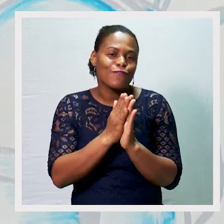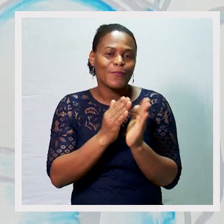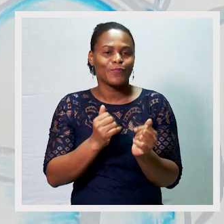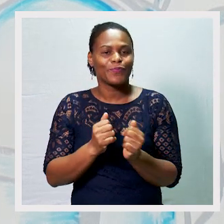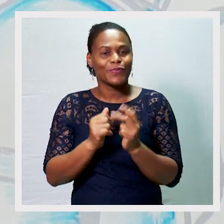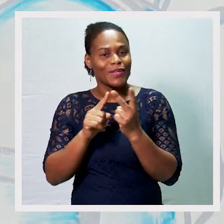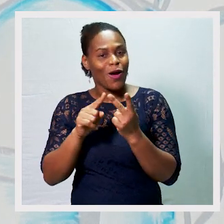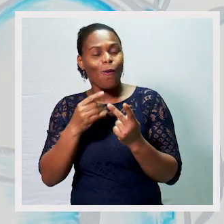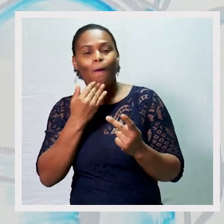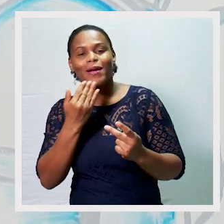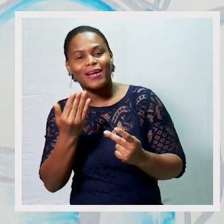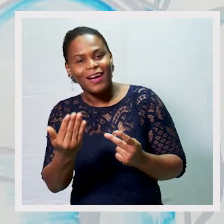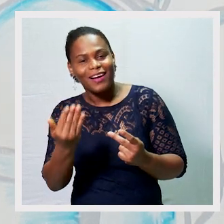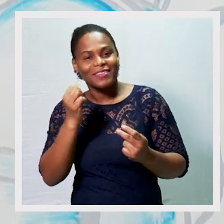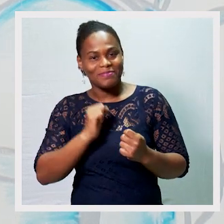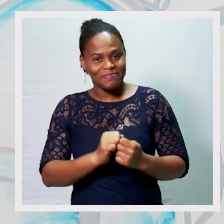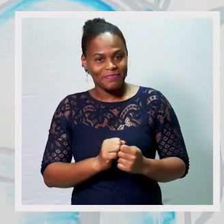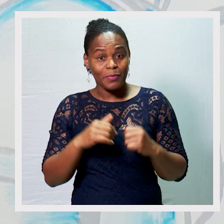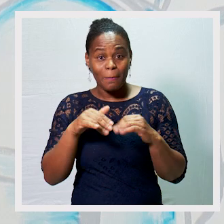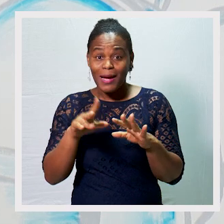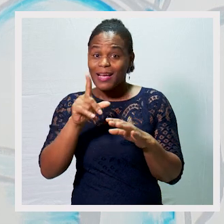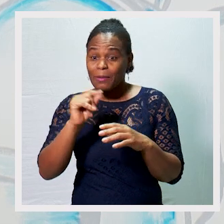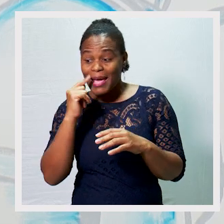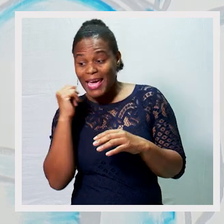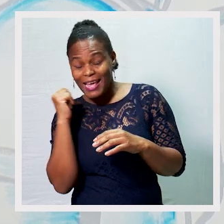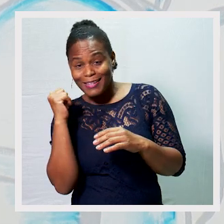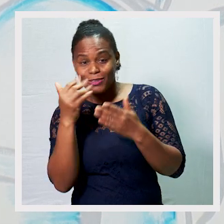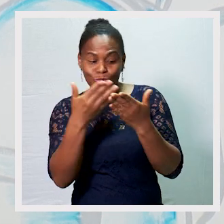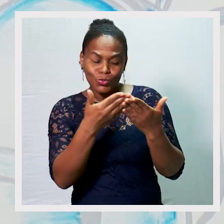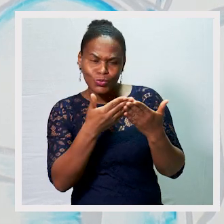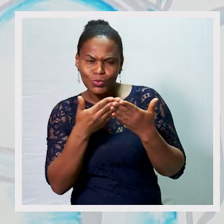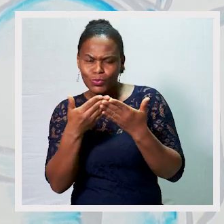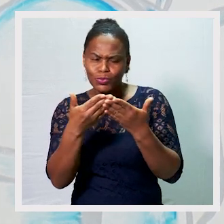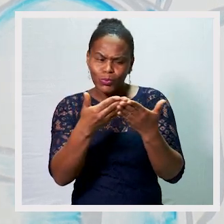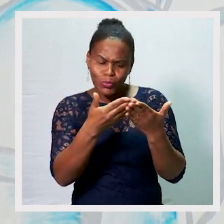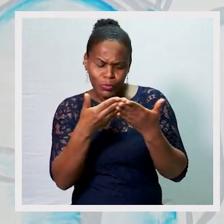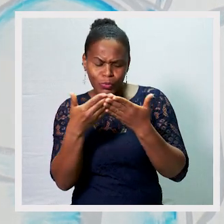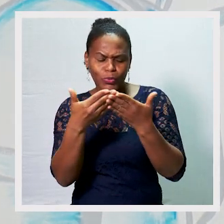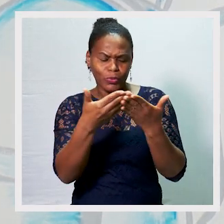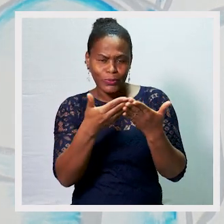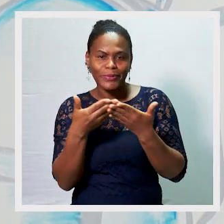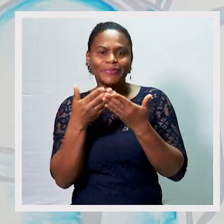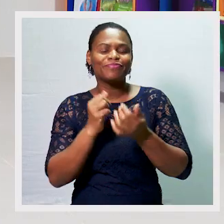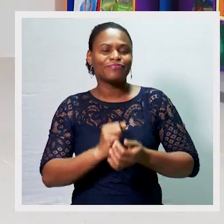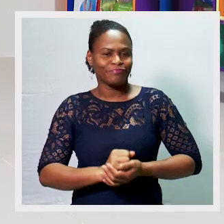Por favor, obrigado. Mas também ele estudava muito.